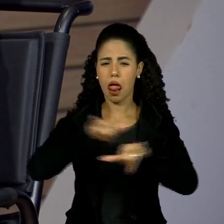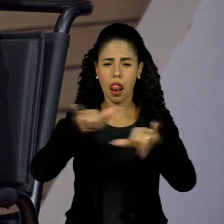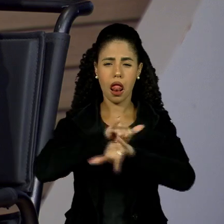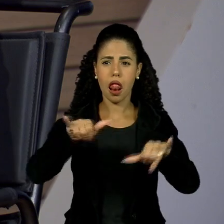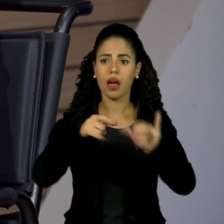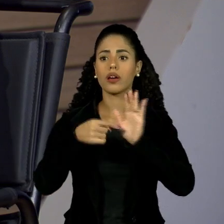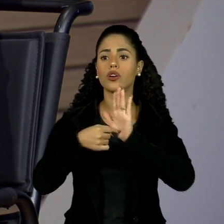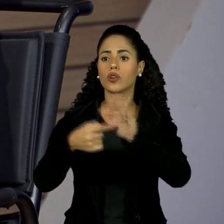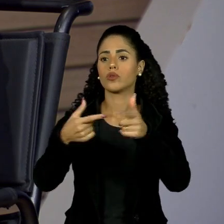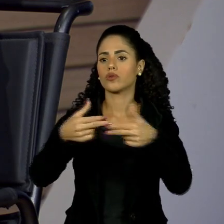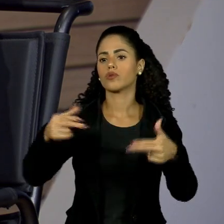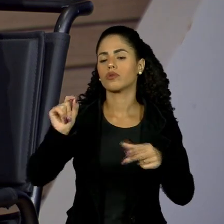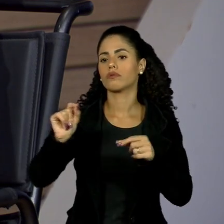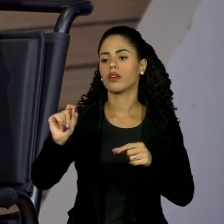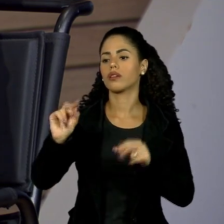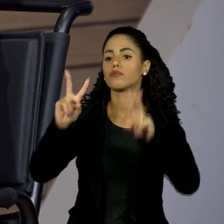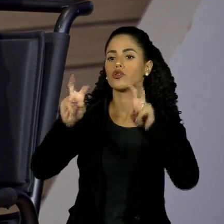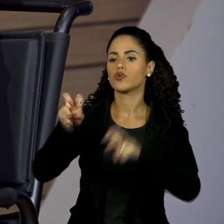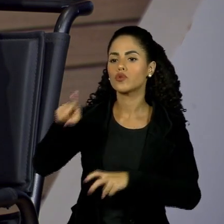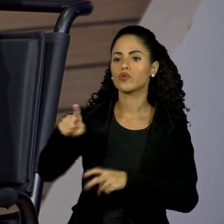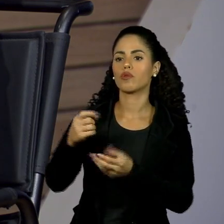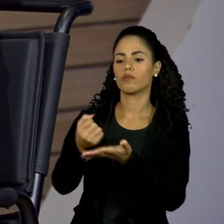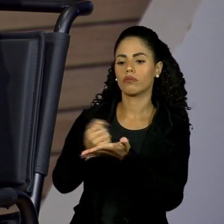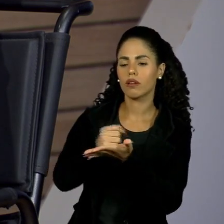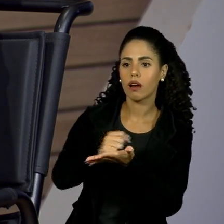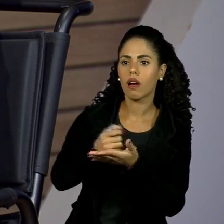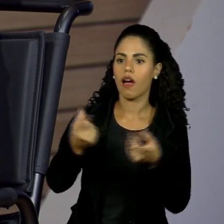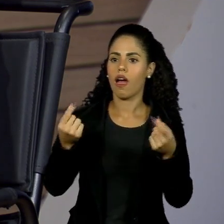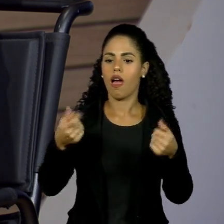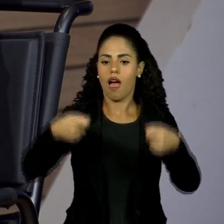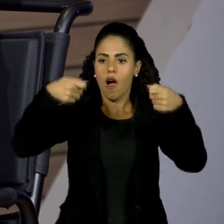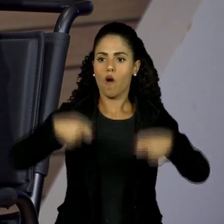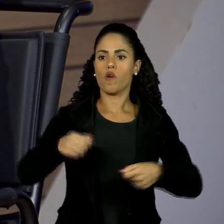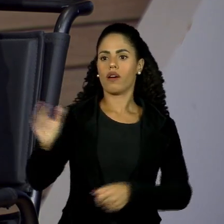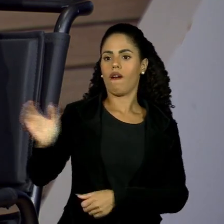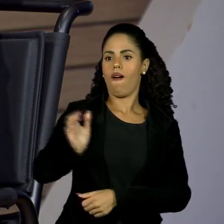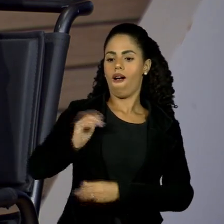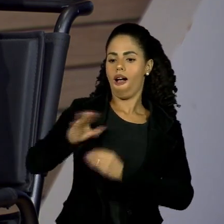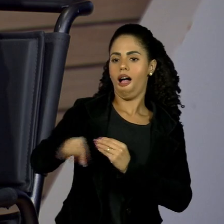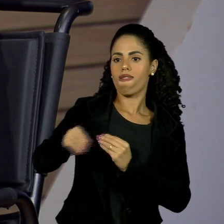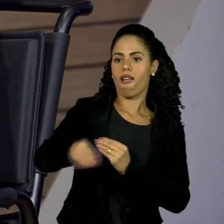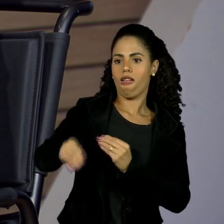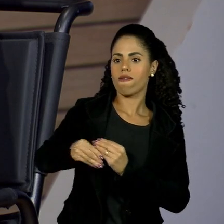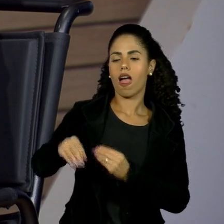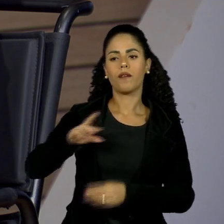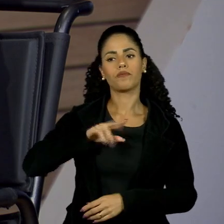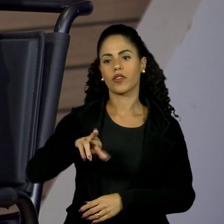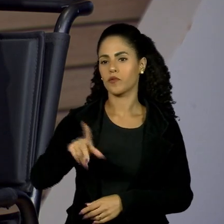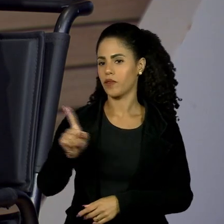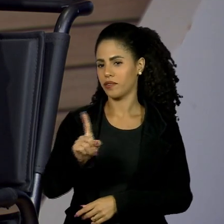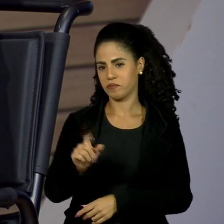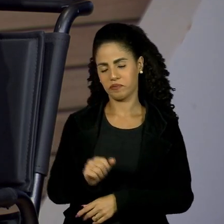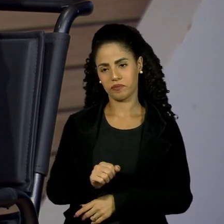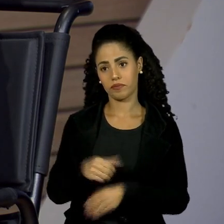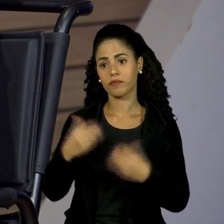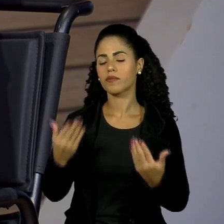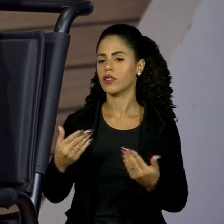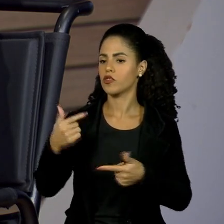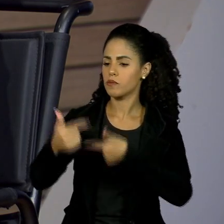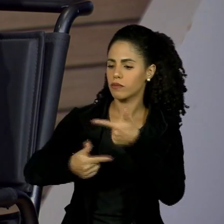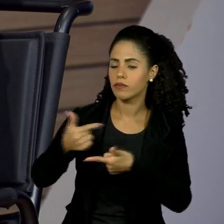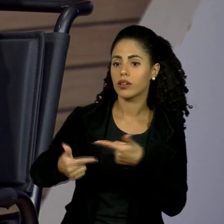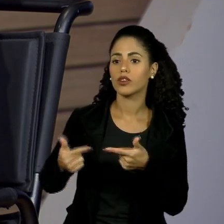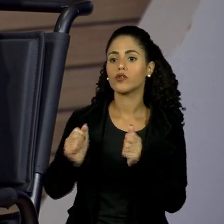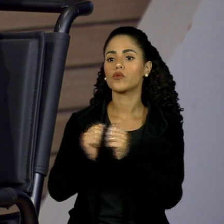imagem errada, como a gente já falou, de que aposta é meio de enriquecer, e não é. Nós trabalhamos em 2023 com o CONAR e